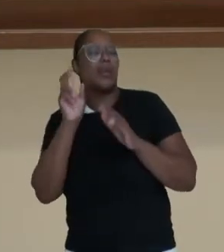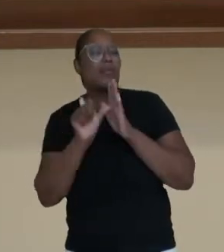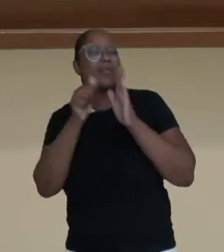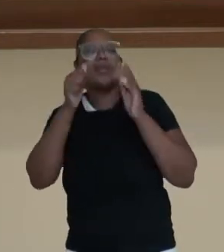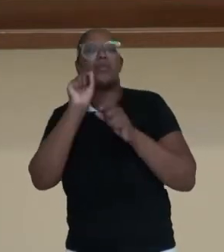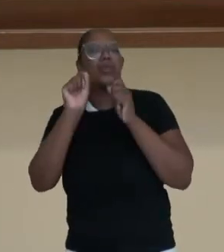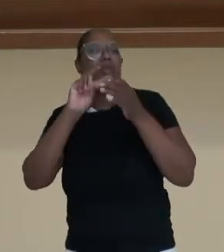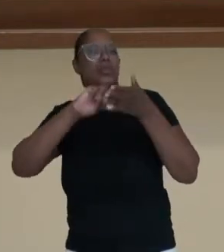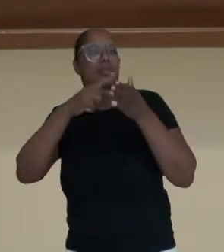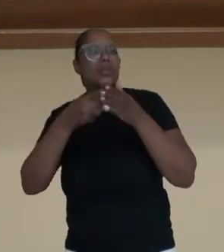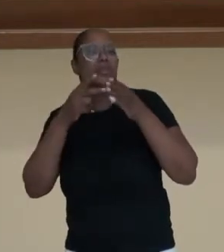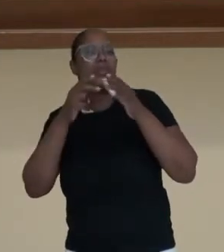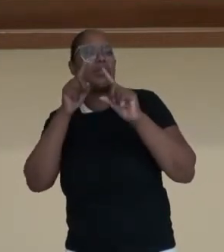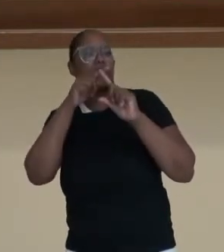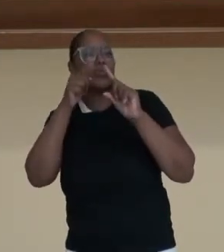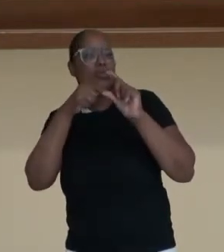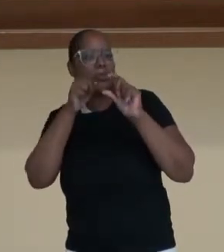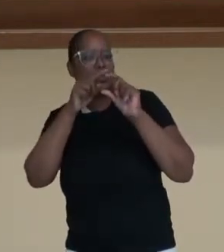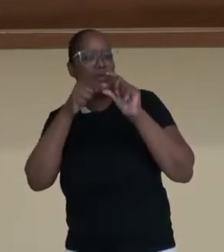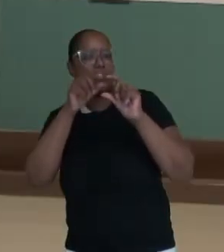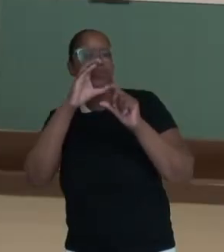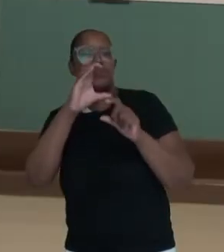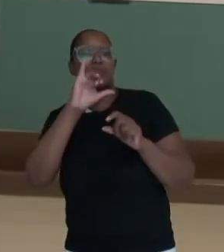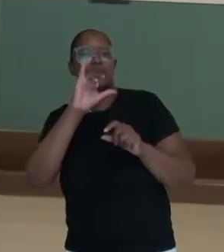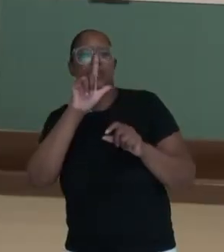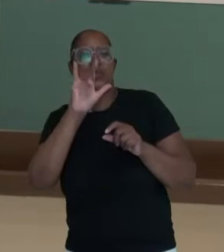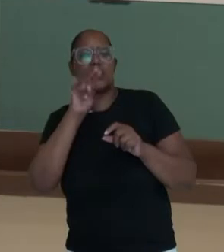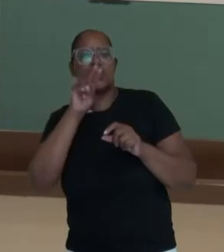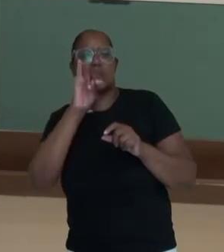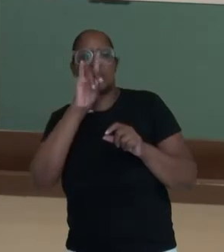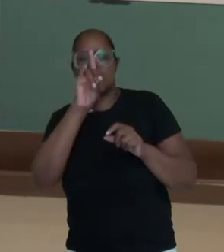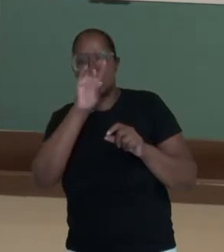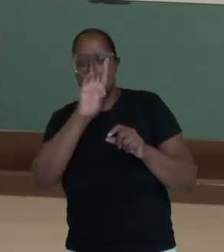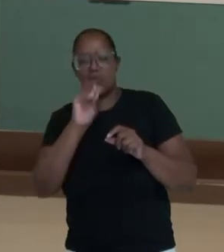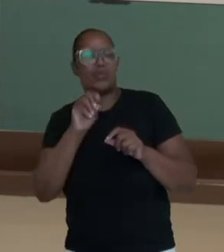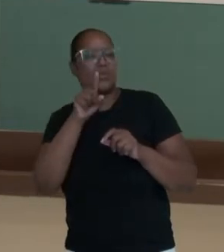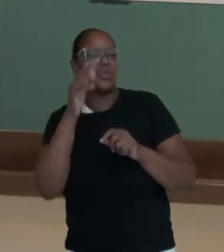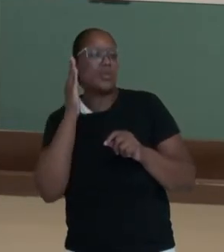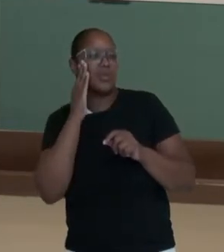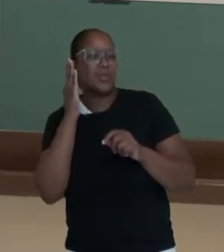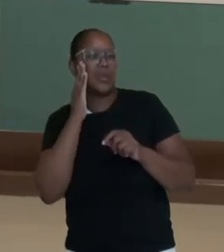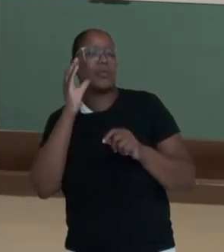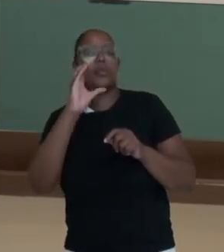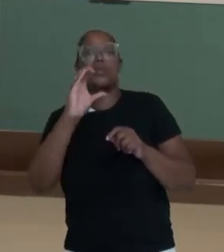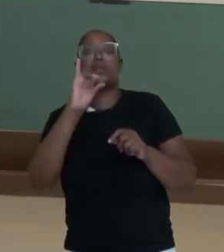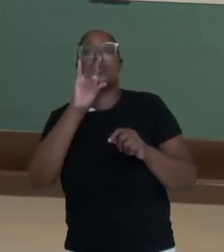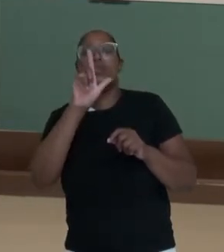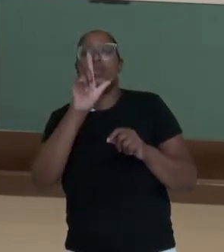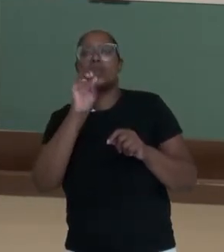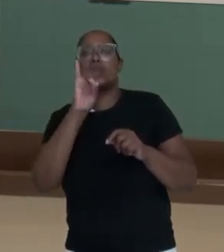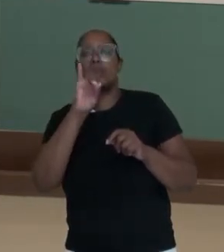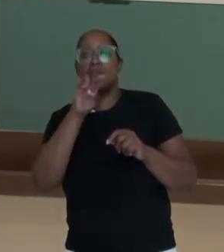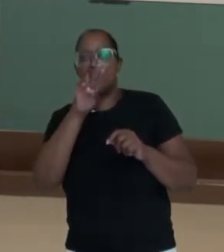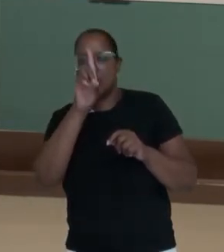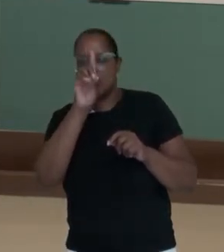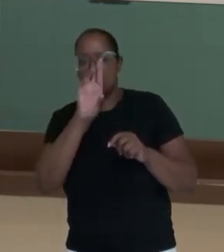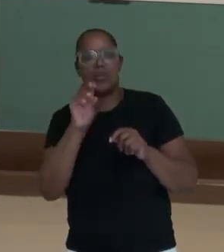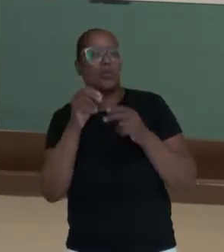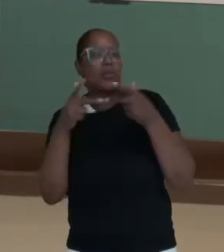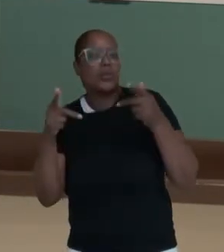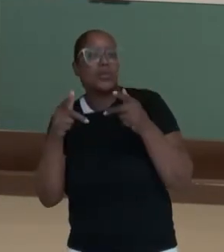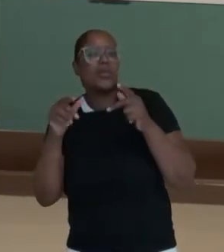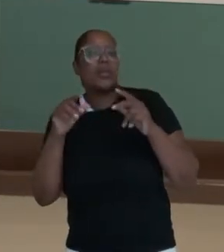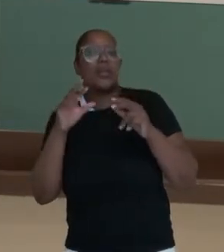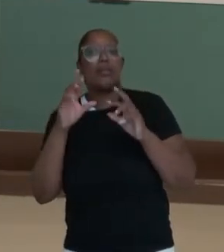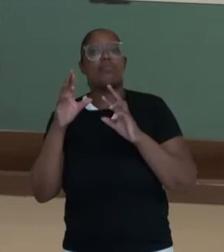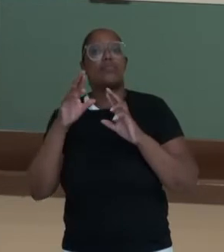qual a origem dele? Então vamos lá. Então você sabe que o cilindro é um sólido de revolução, sabiam? Mas primeiro, o